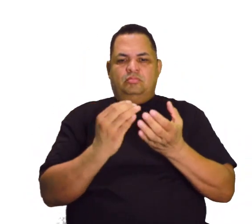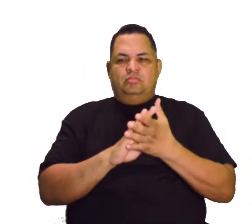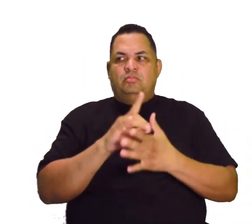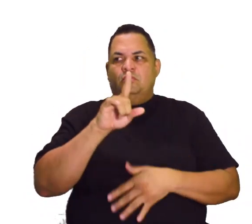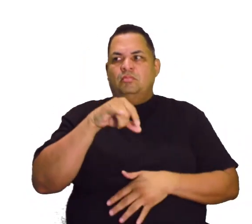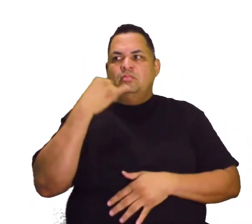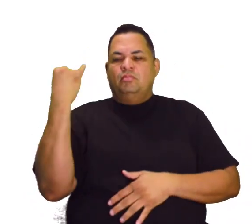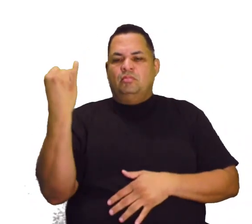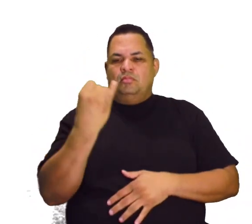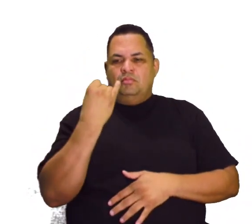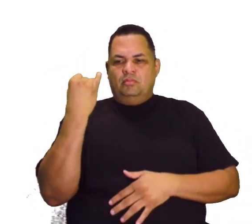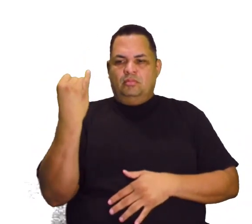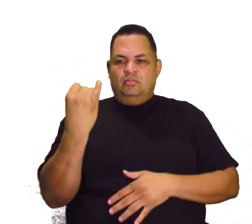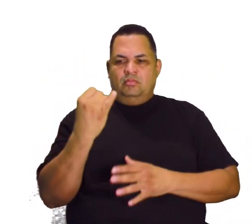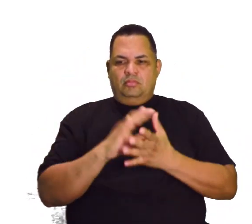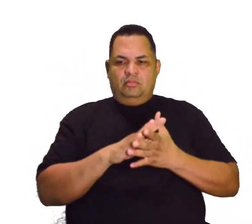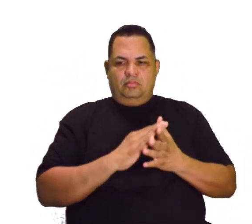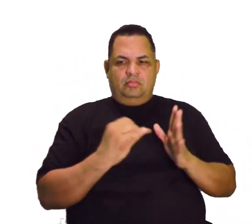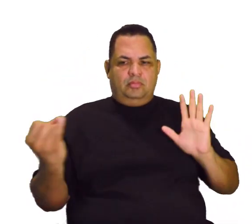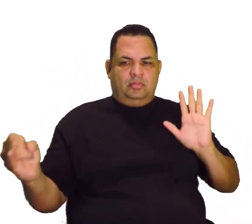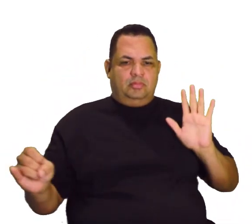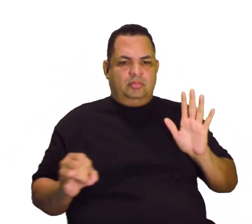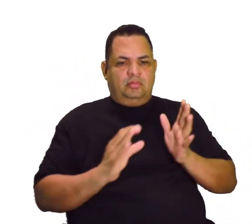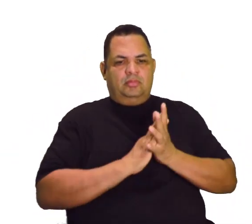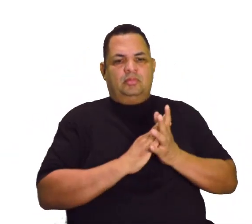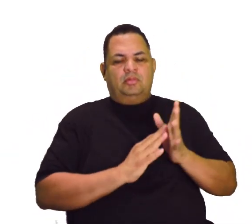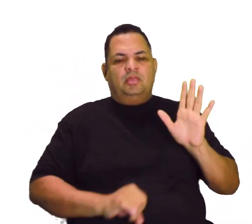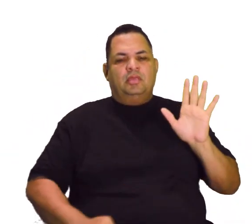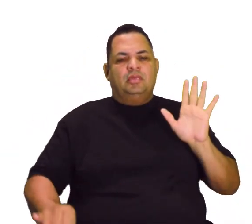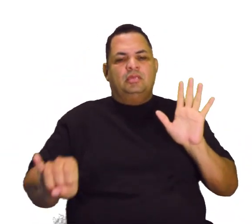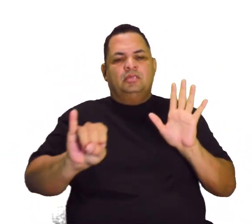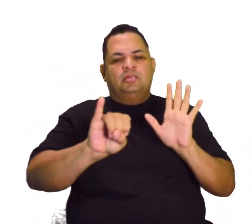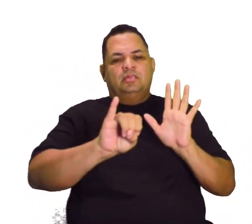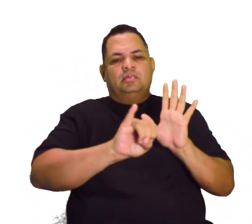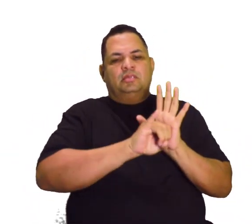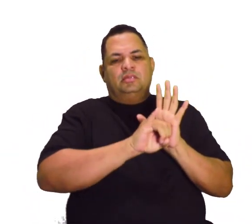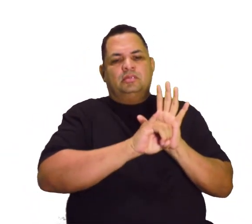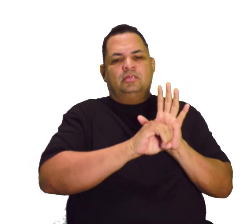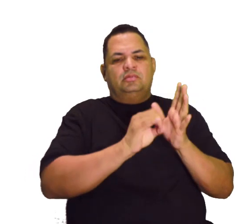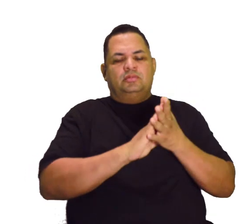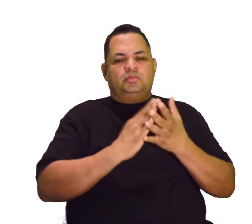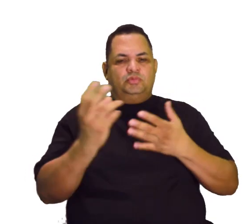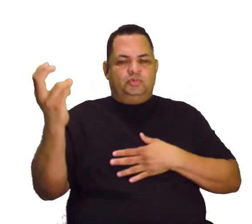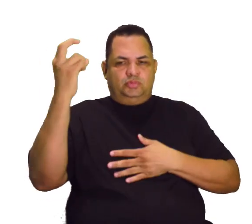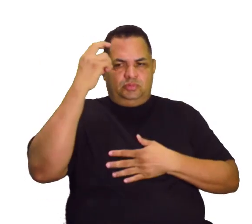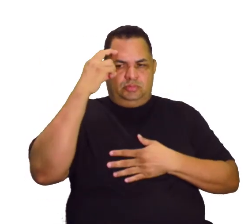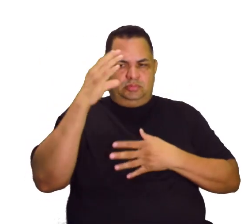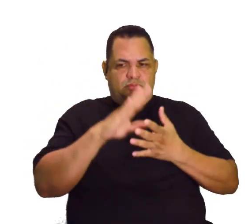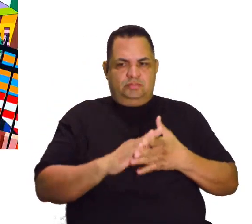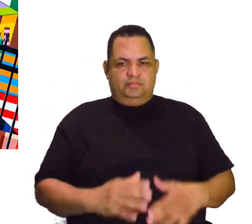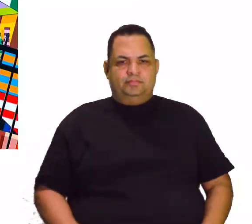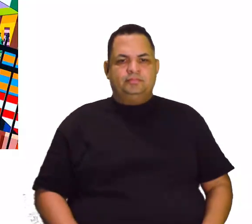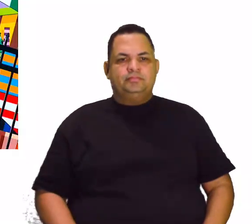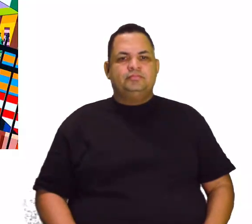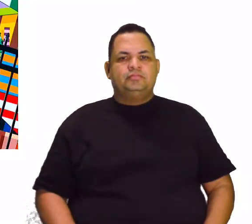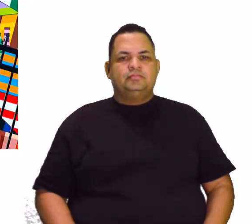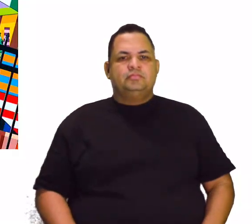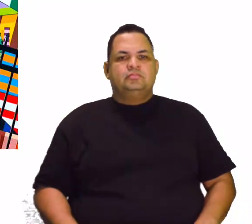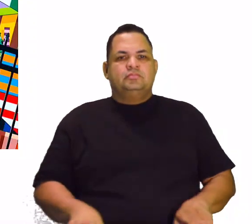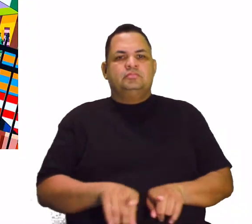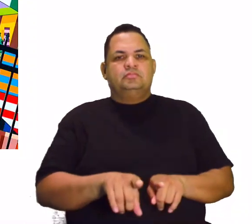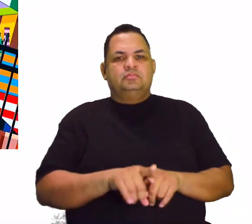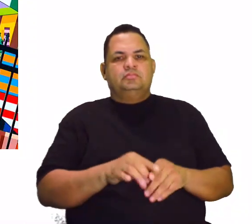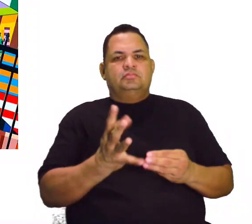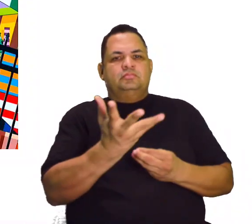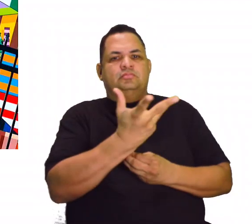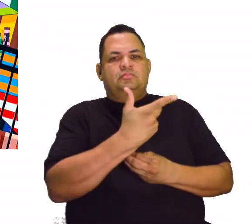muito importante, que é a identidade cultural daquele grupo, daquela etnia. Falamos também da